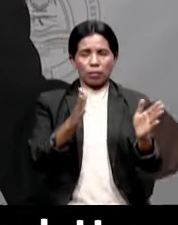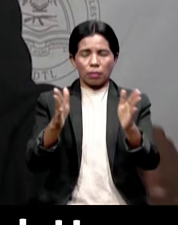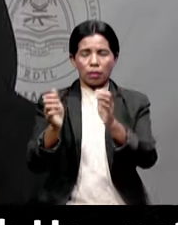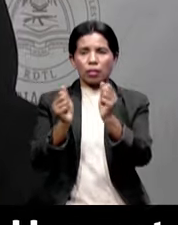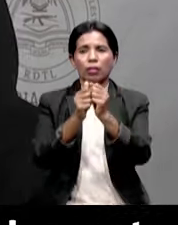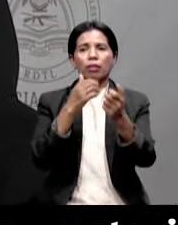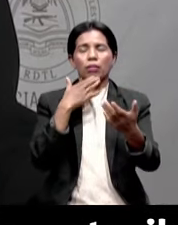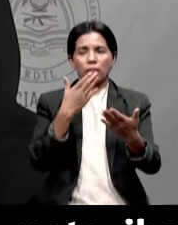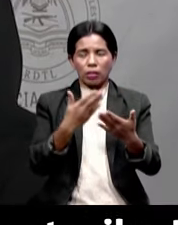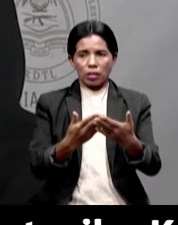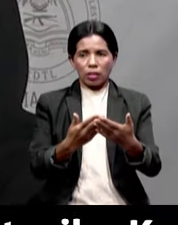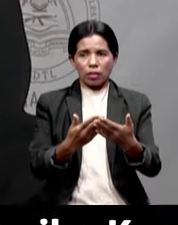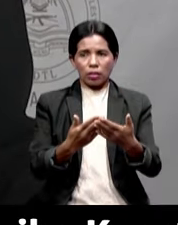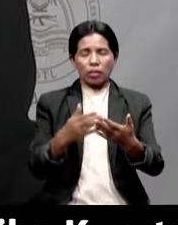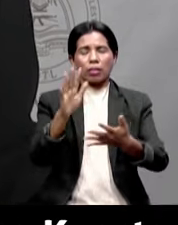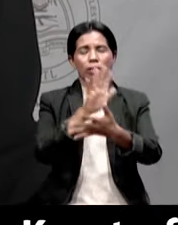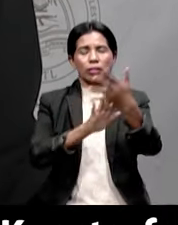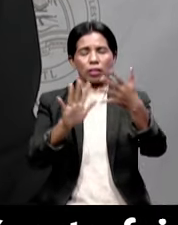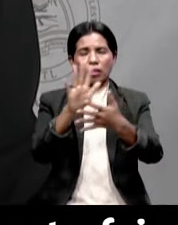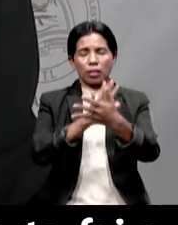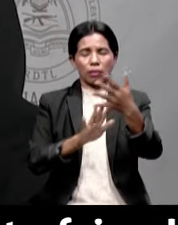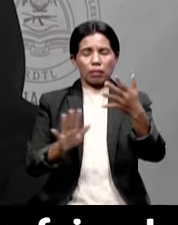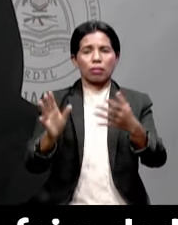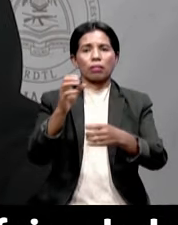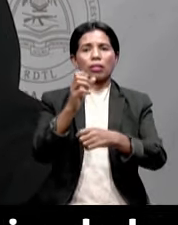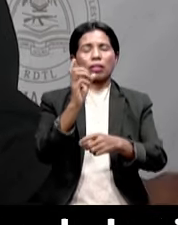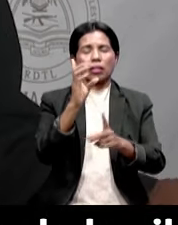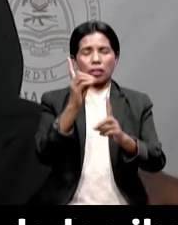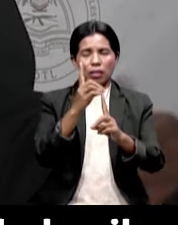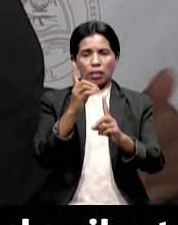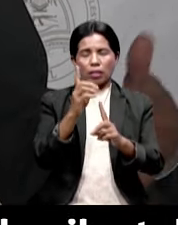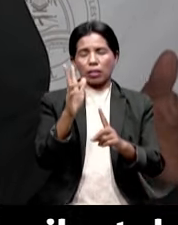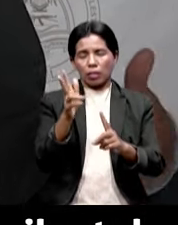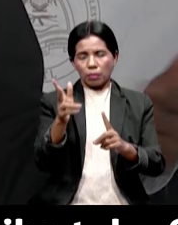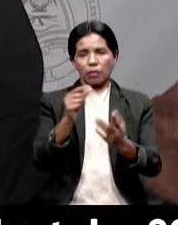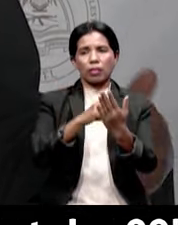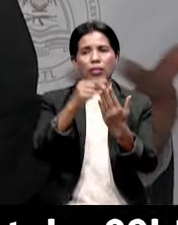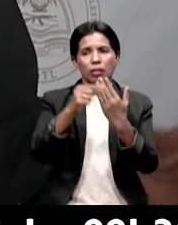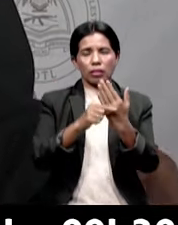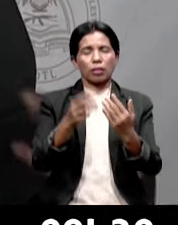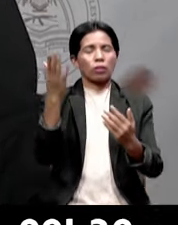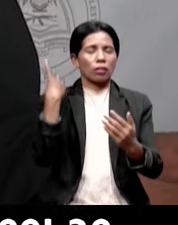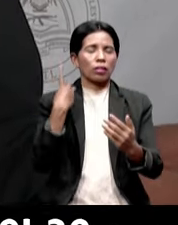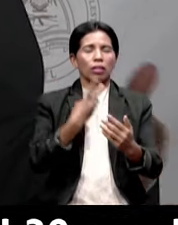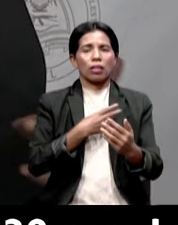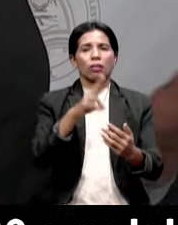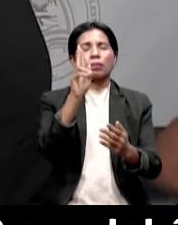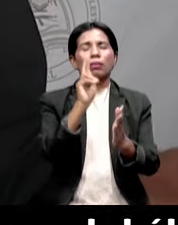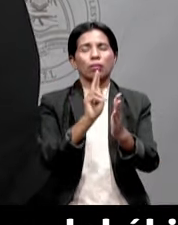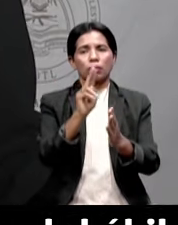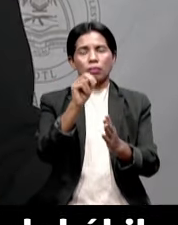dia comemoração 30 de agosto. Então, o que eu tenho no momento, 30 de